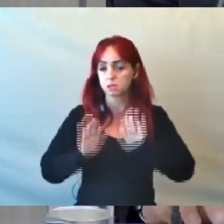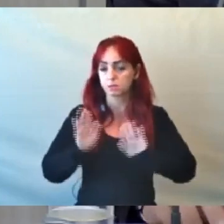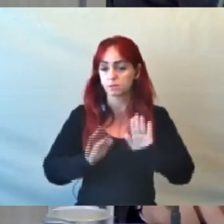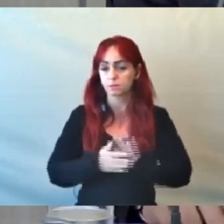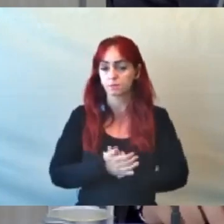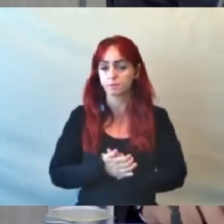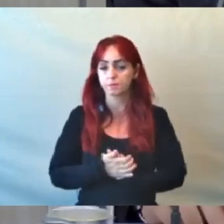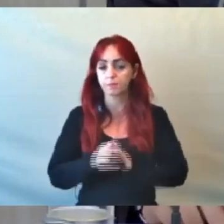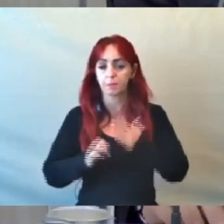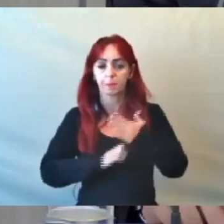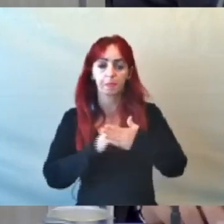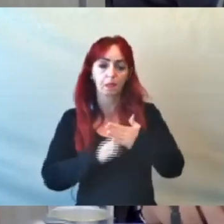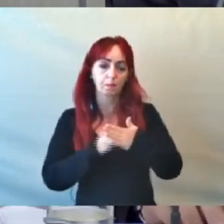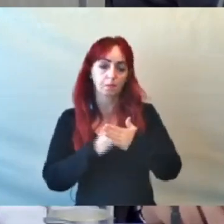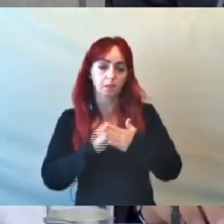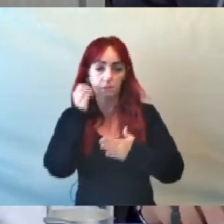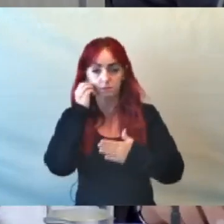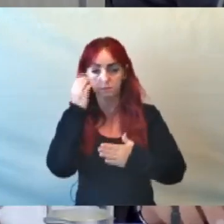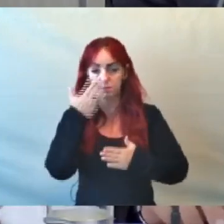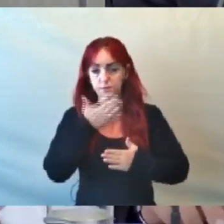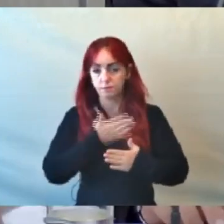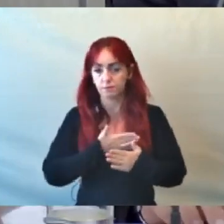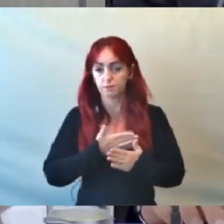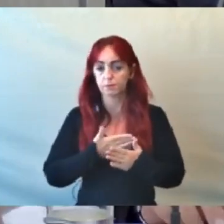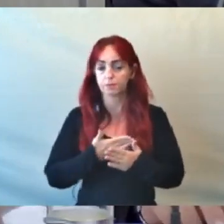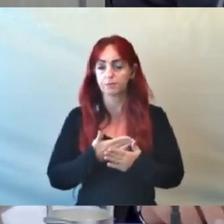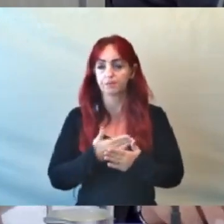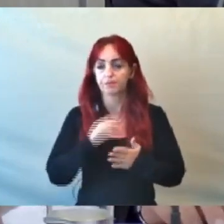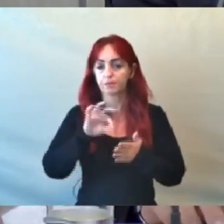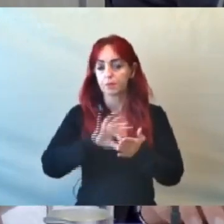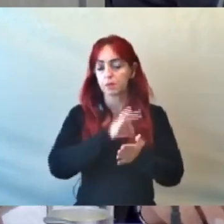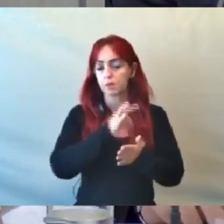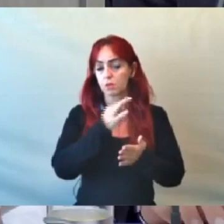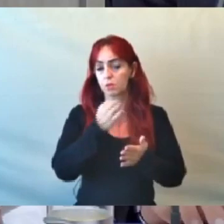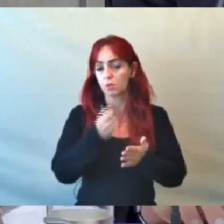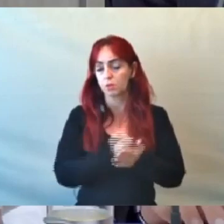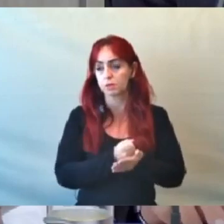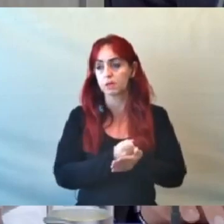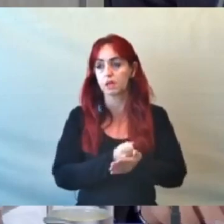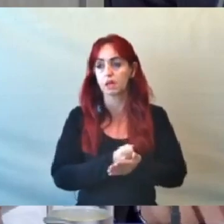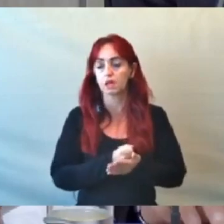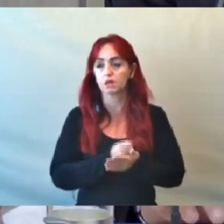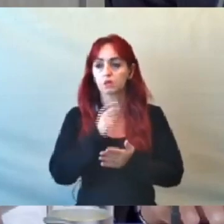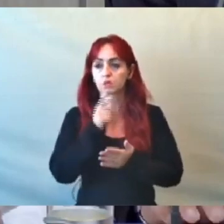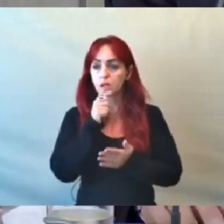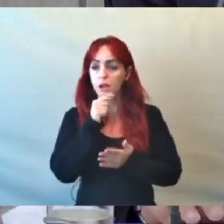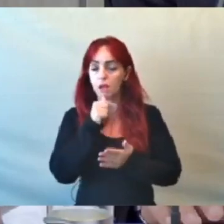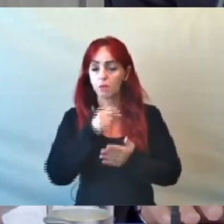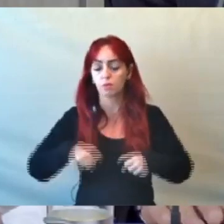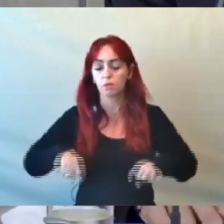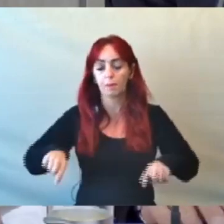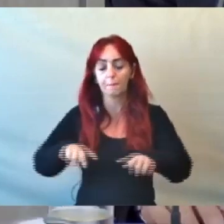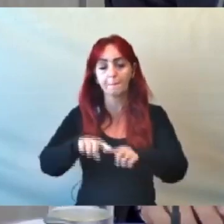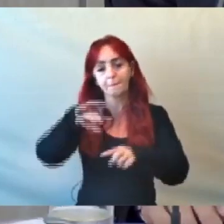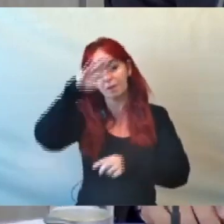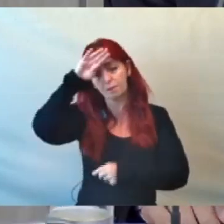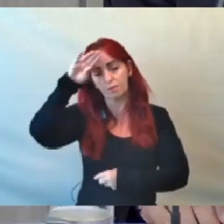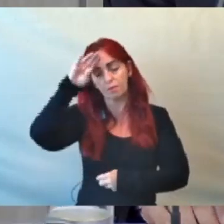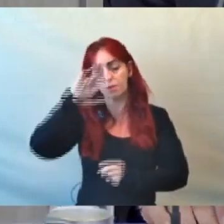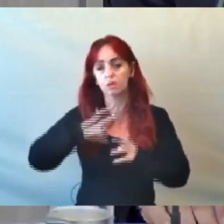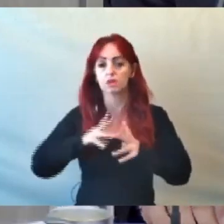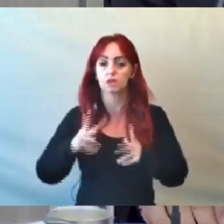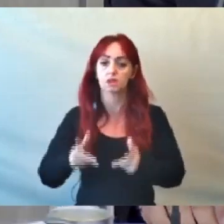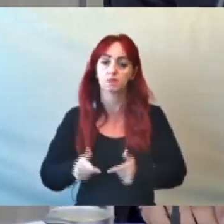êxito no cumprimento dos contratos anteriores de limpeza da Lagoa da Pampulha, insistindo em solução ineficaz para o tratamento das